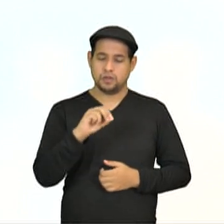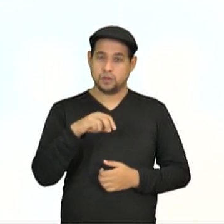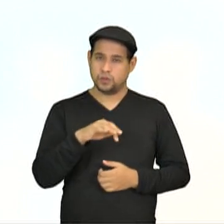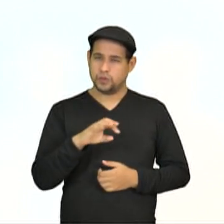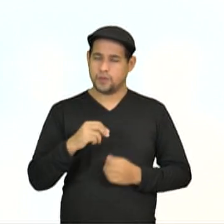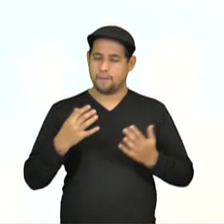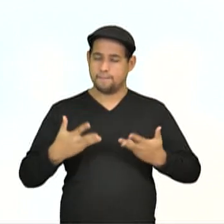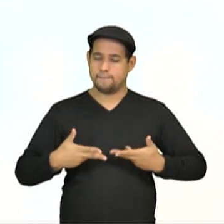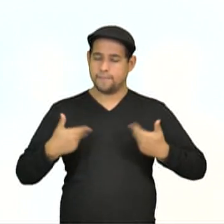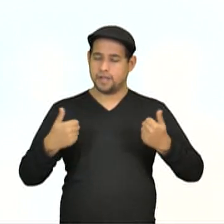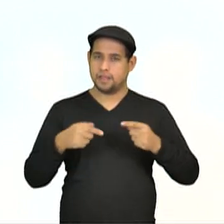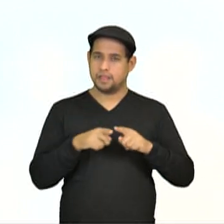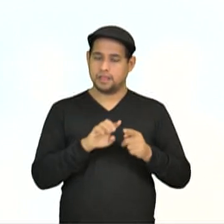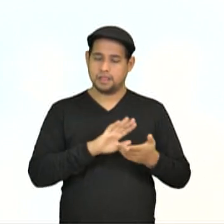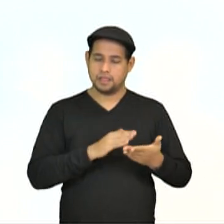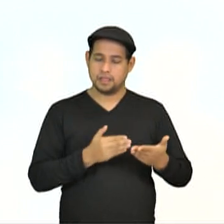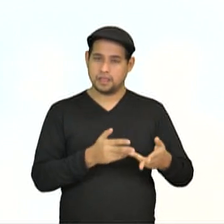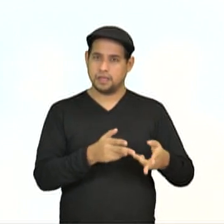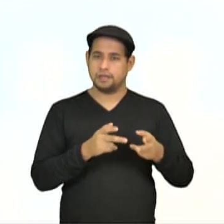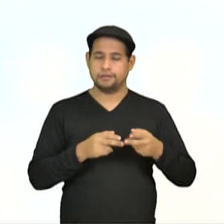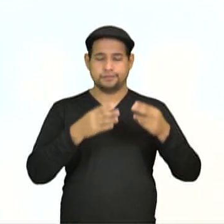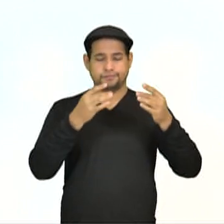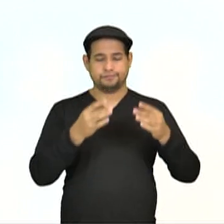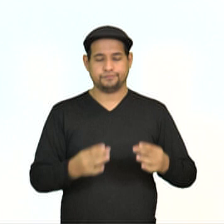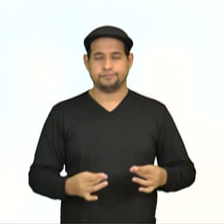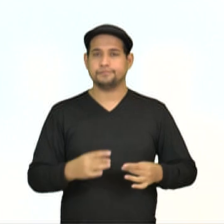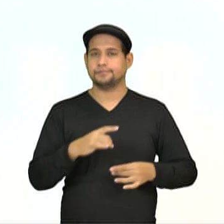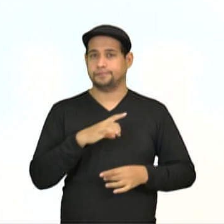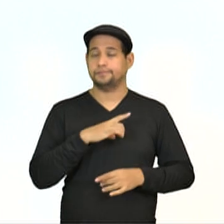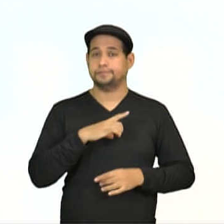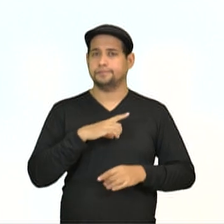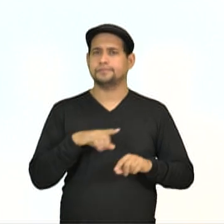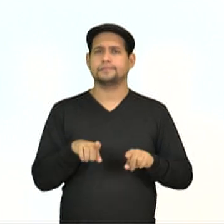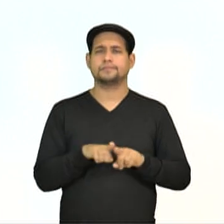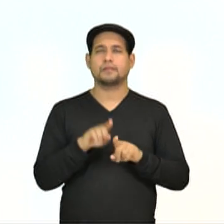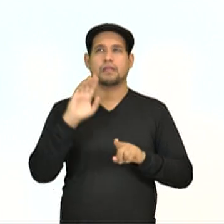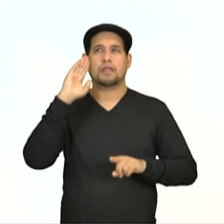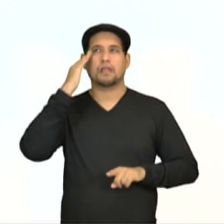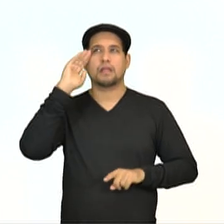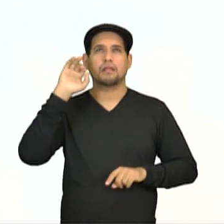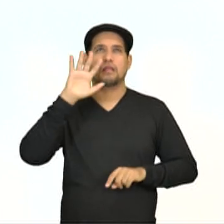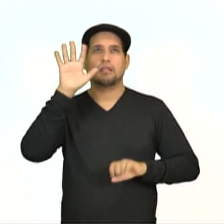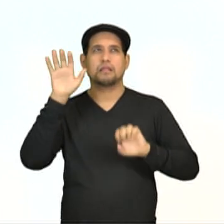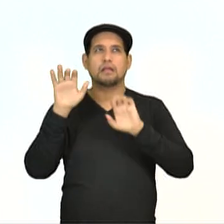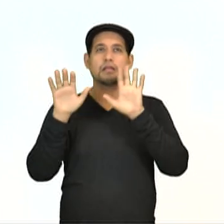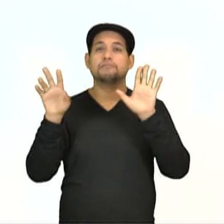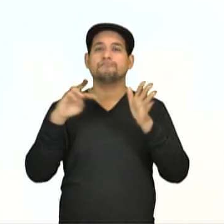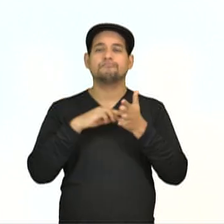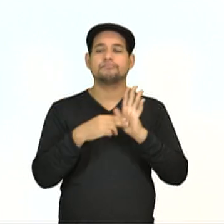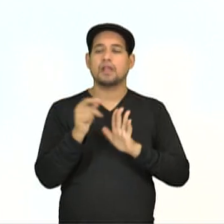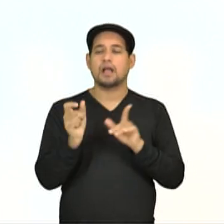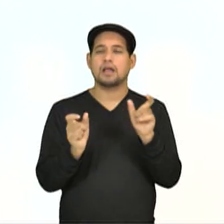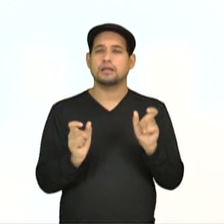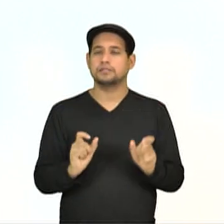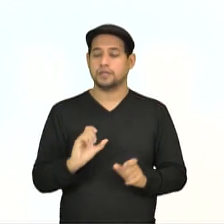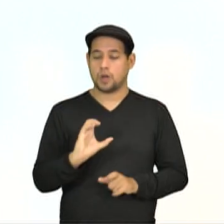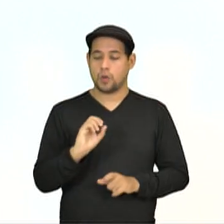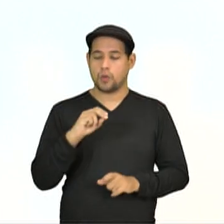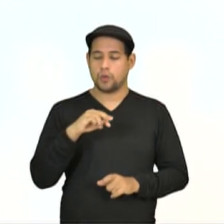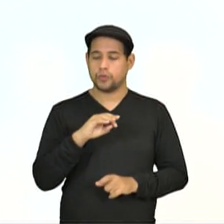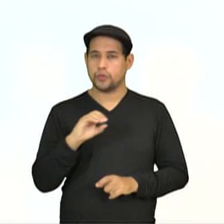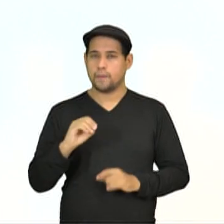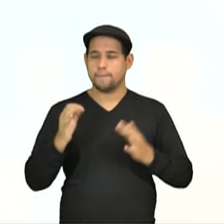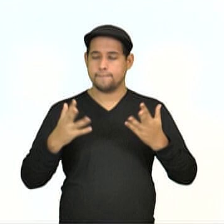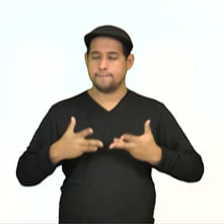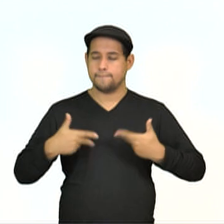maravilhoso, interpretar o conto e seus elementos composicionais e compreender o que caracteriza o conto como conto maravilhoso.